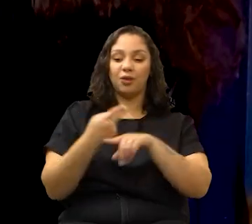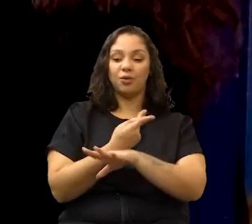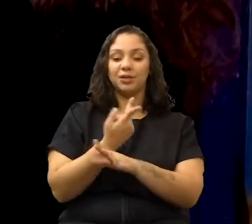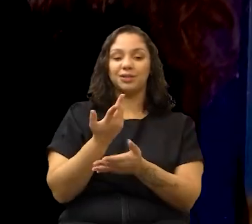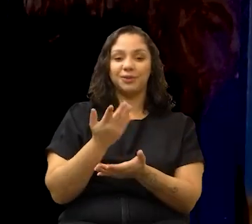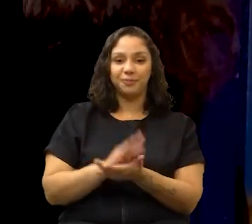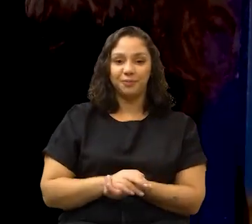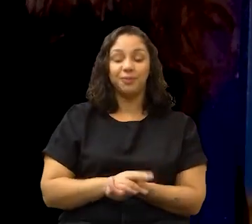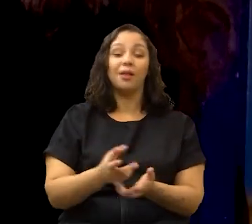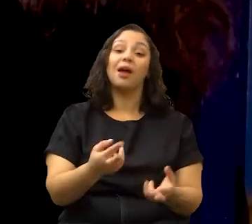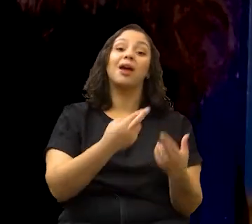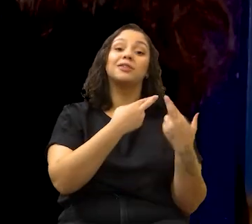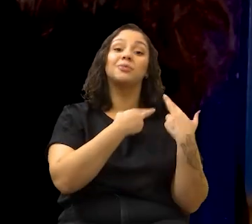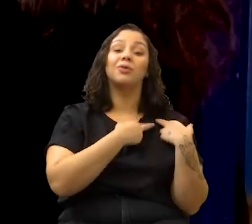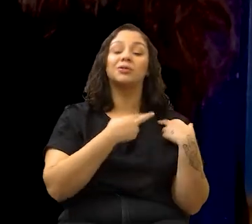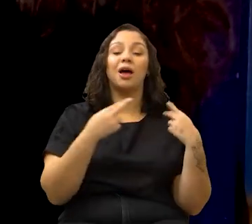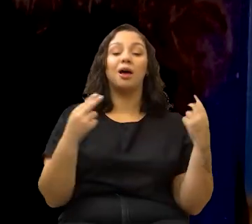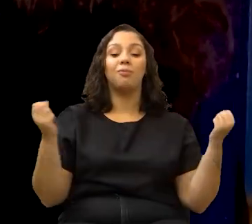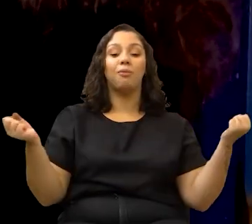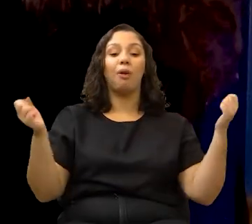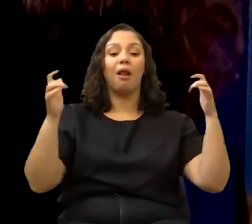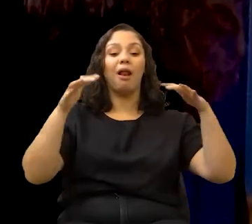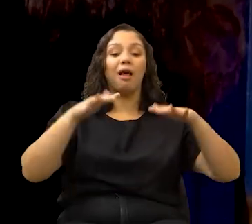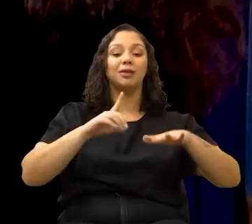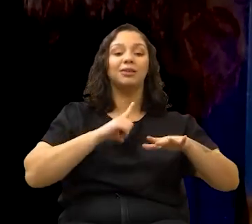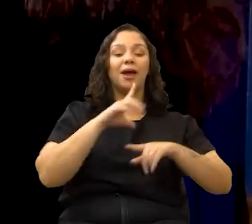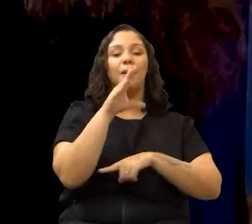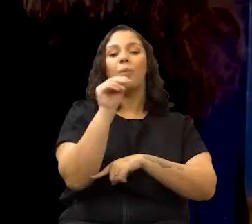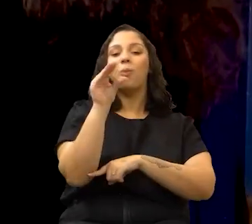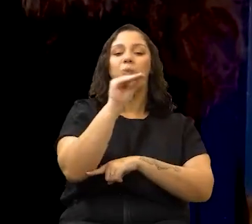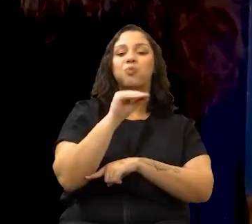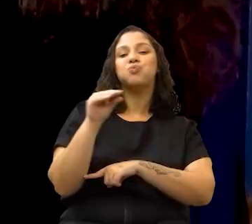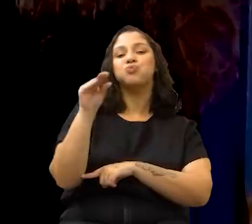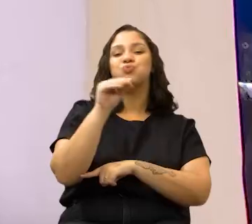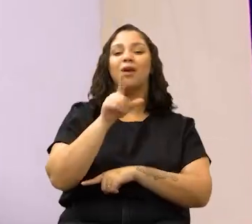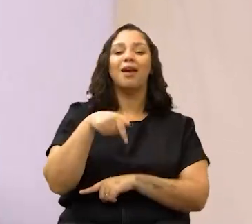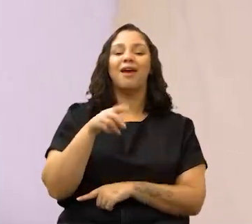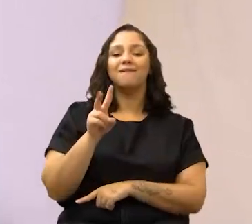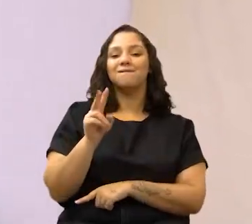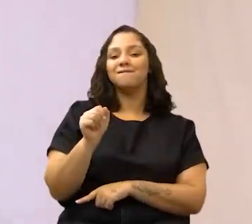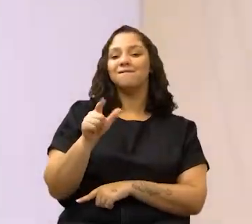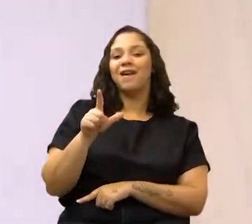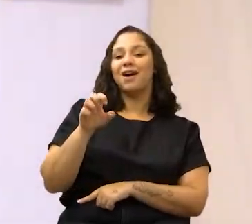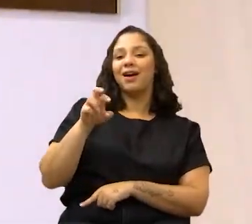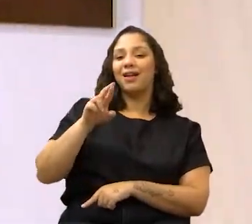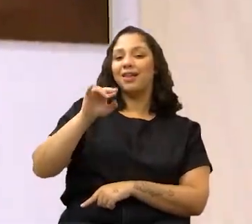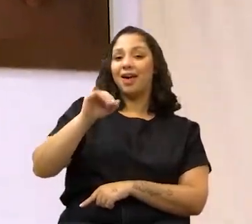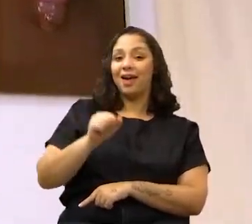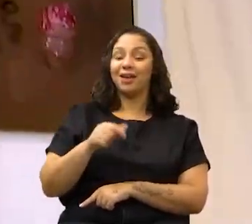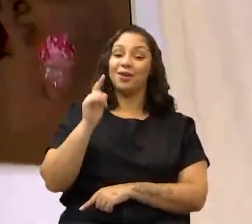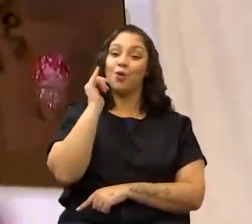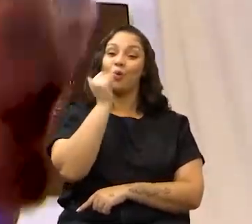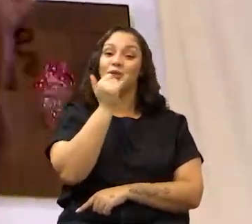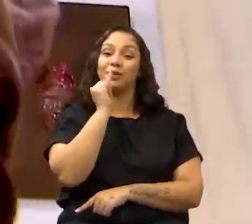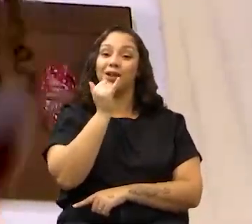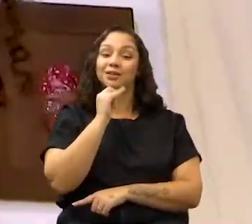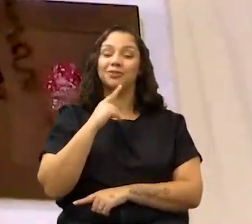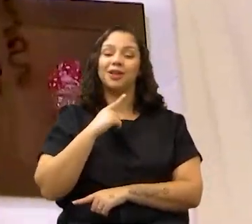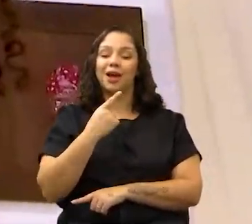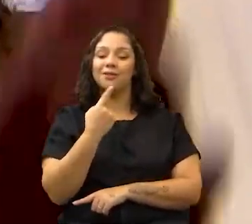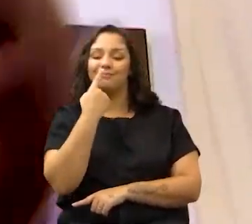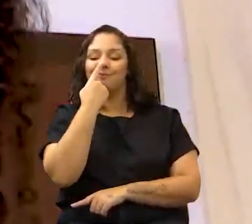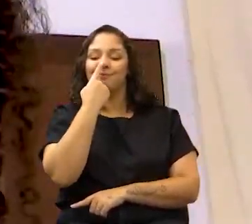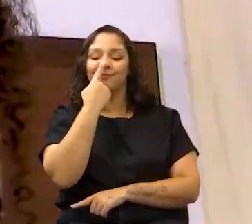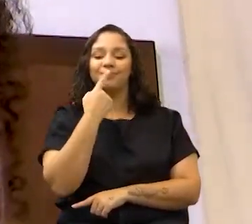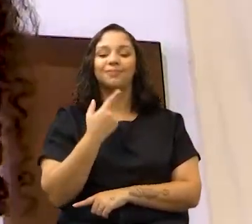A responsável por trazer toda a magia dos fantoches para o espaço é a Valéria. A contação será inspirada na história